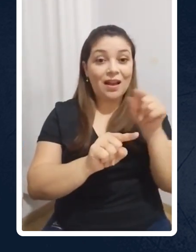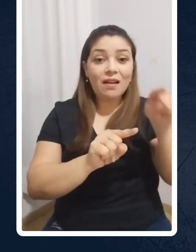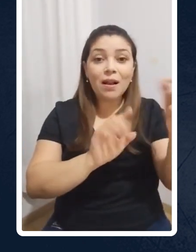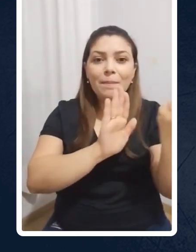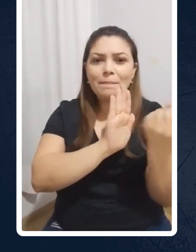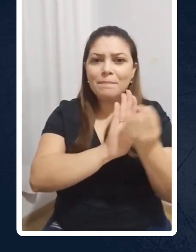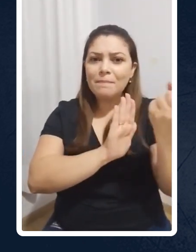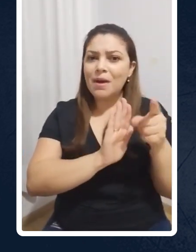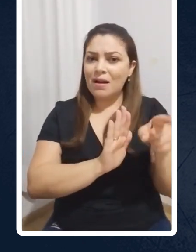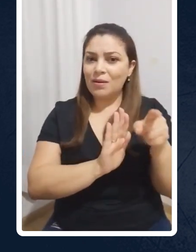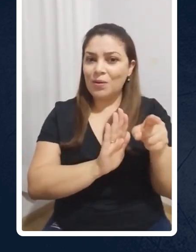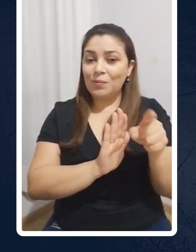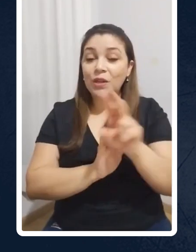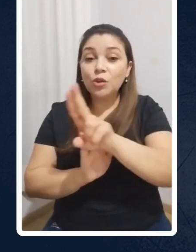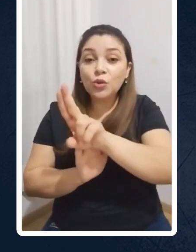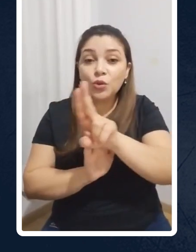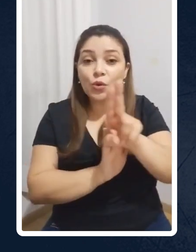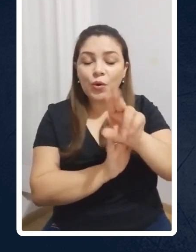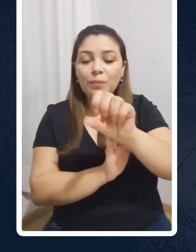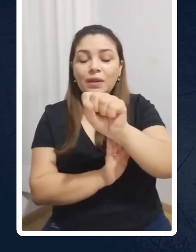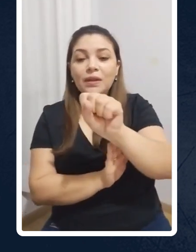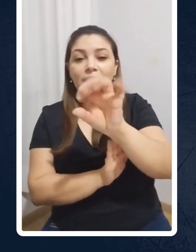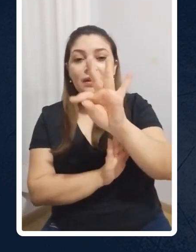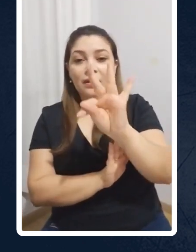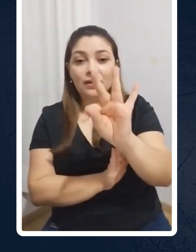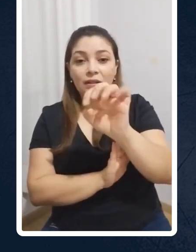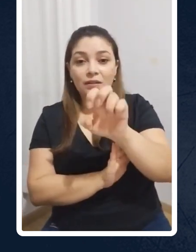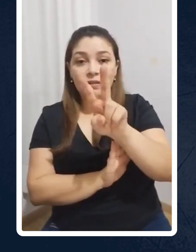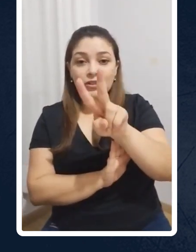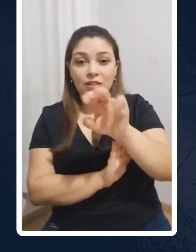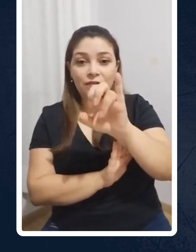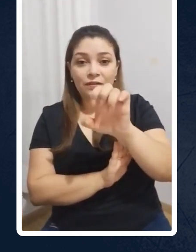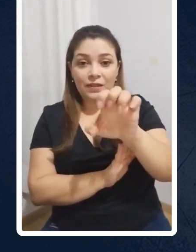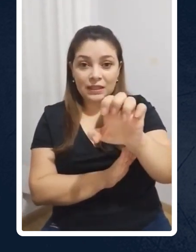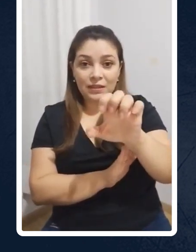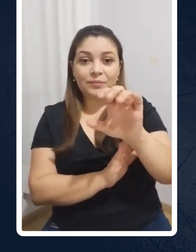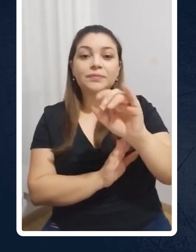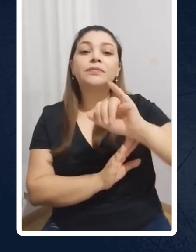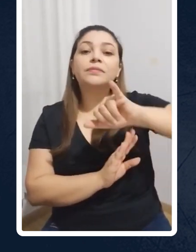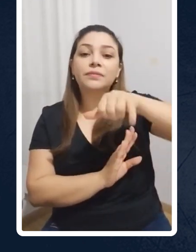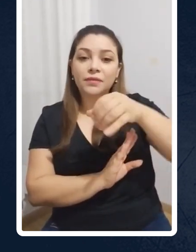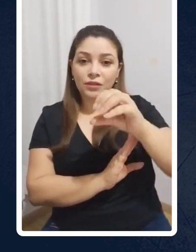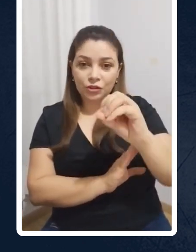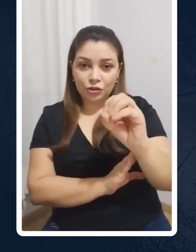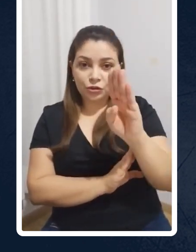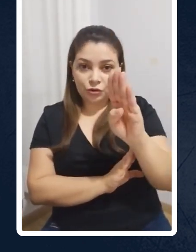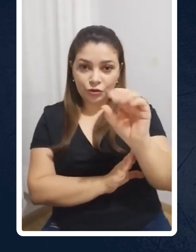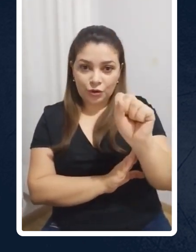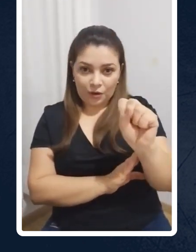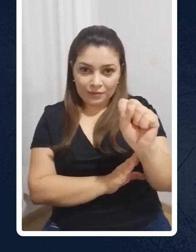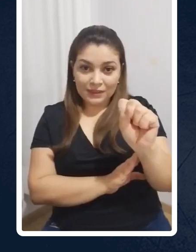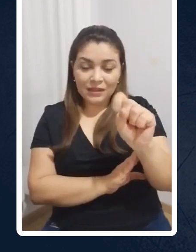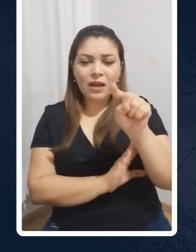É um cientista, ele desencarnou há pouco tempo. Um menino com 12 anos, americano, que está fazendo